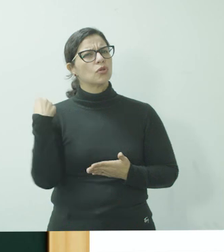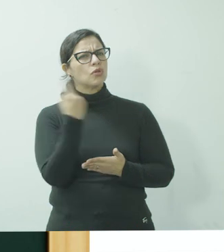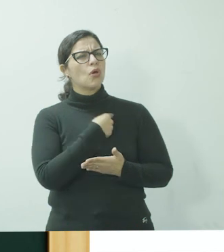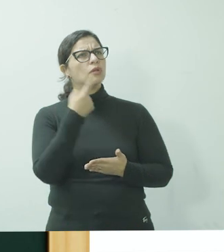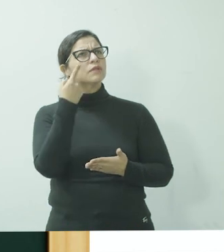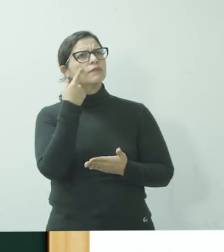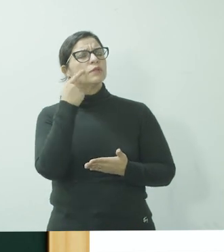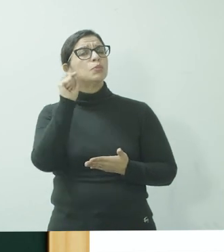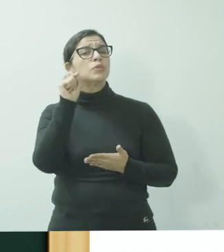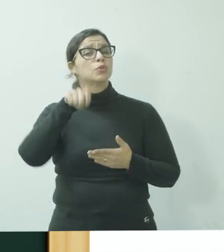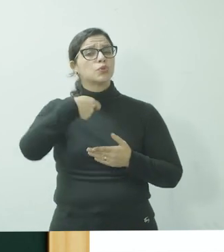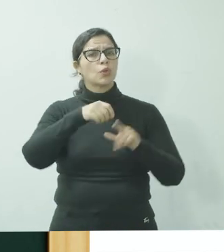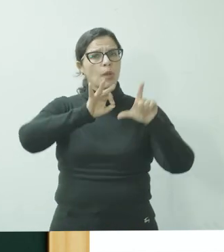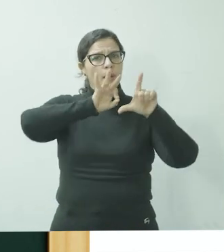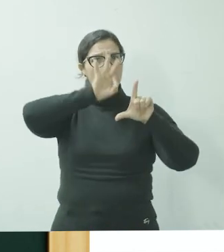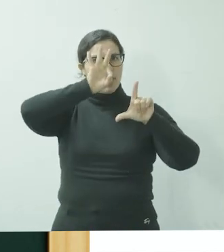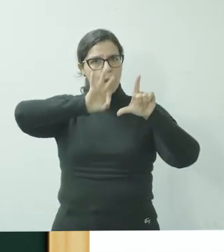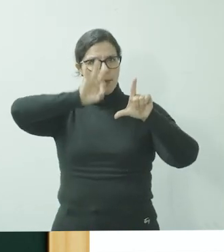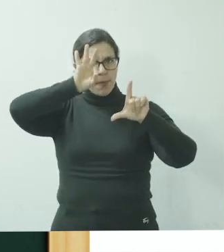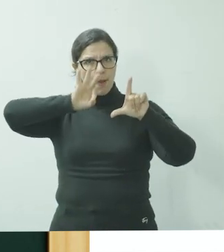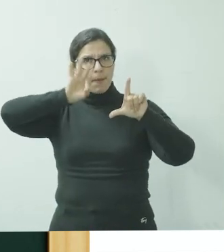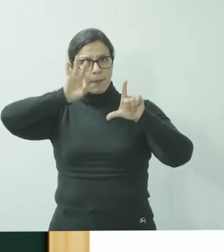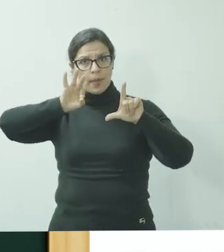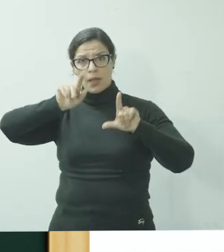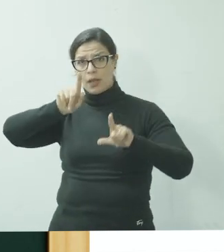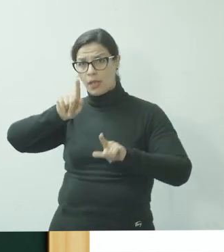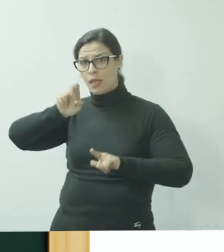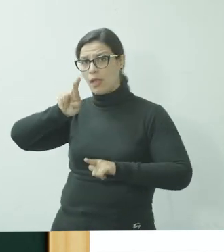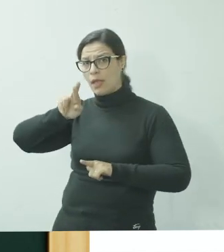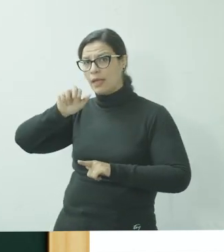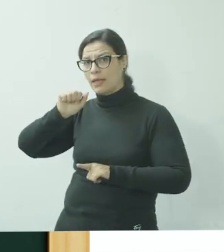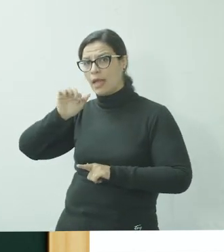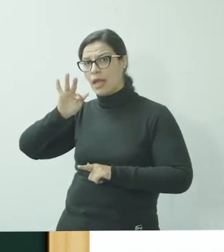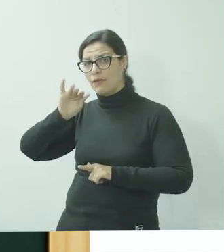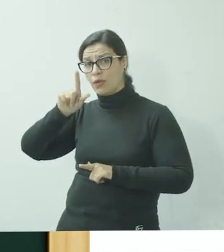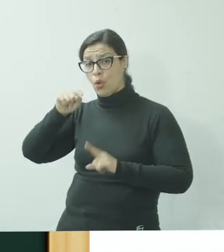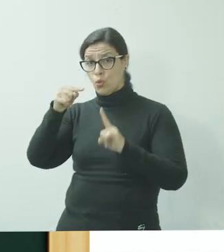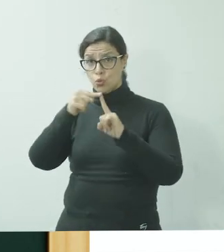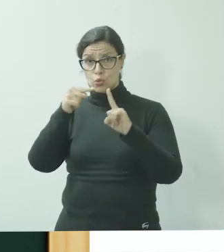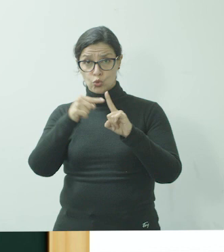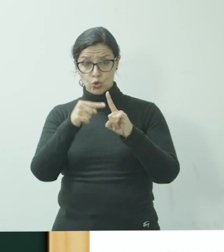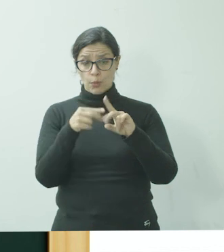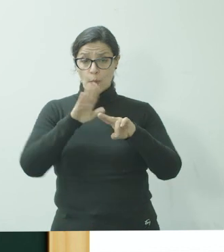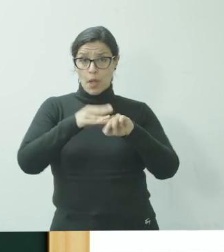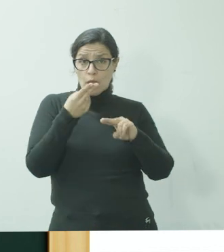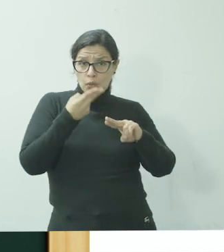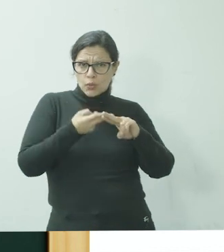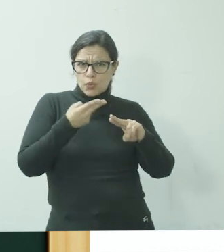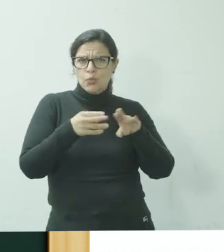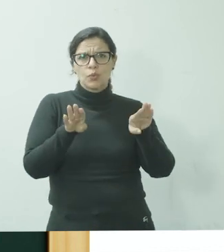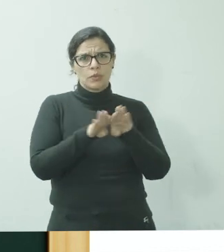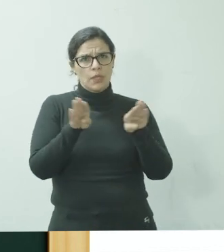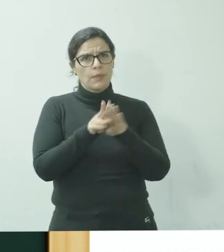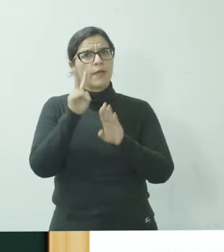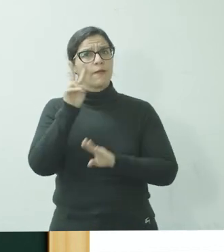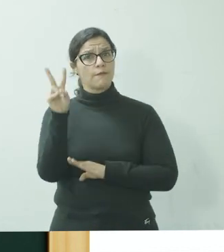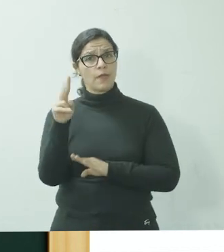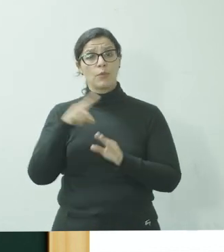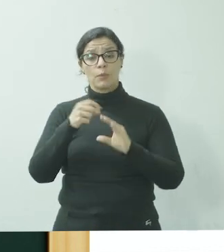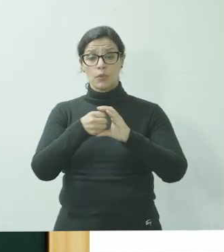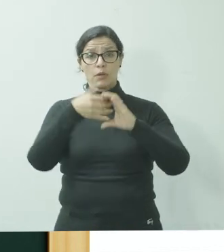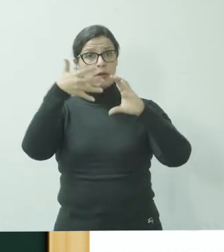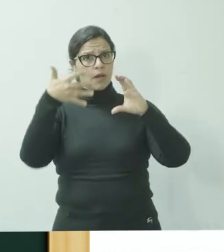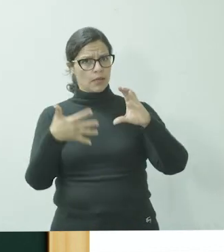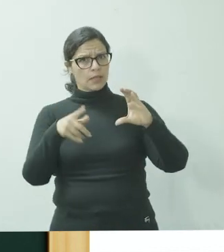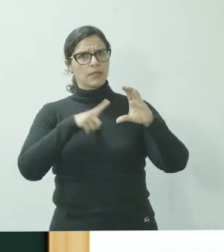Vimos a respeito dos gráficos né os tipos de gráficos mais utilizados também vimos